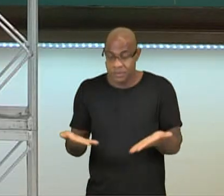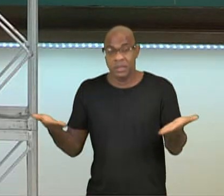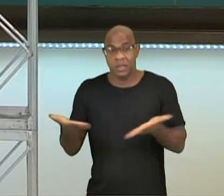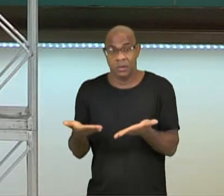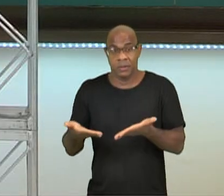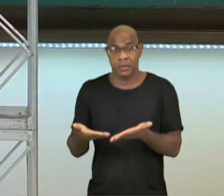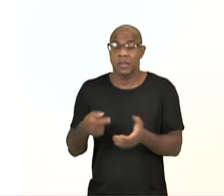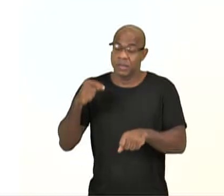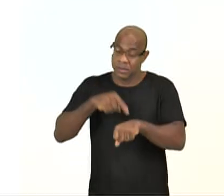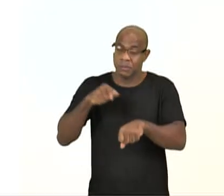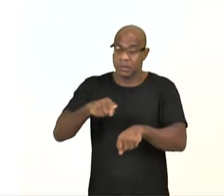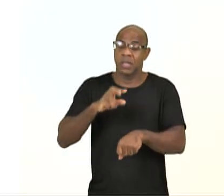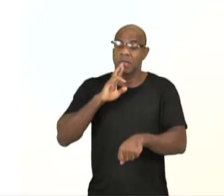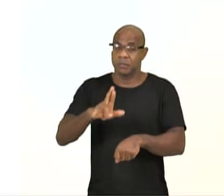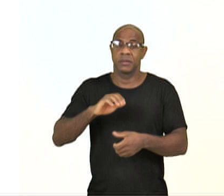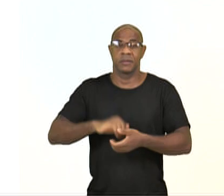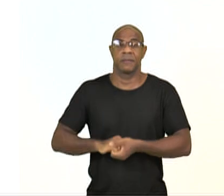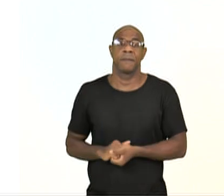para responder. Vamos lá?